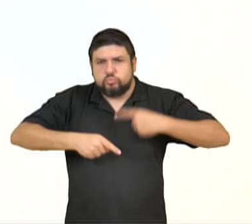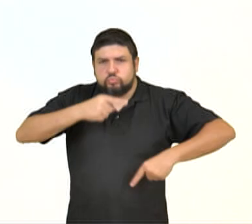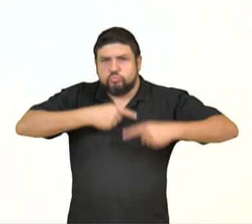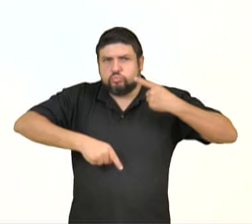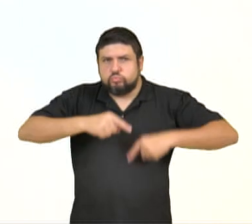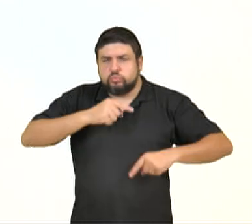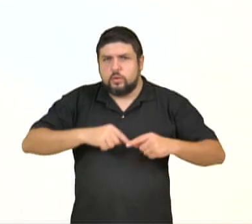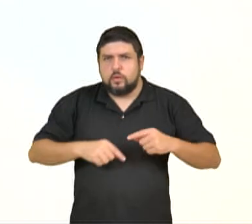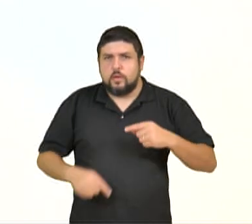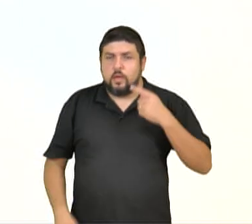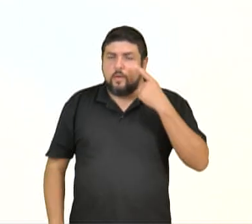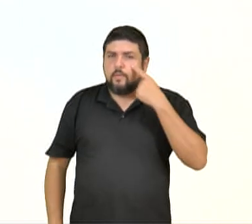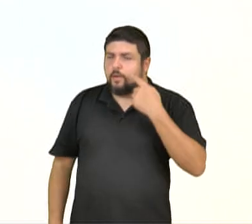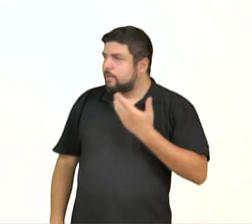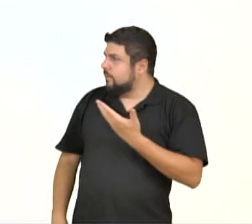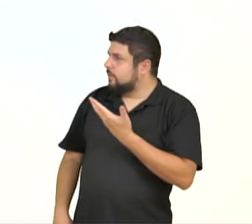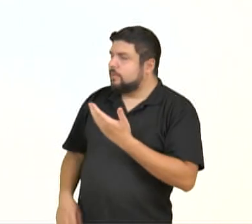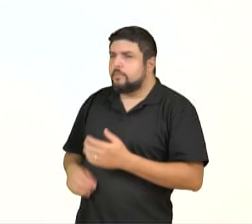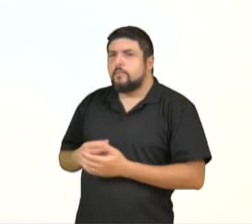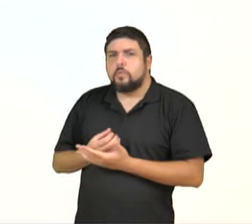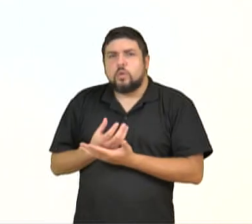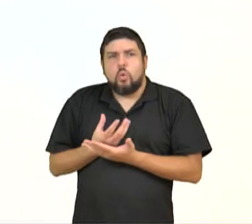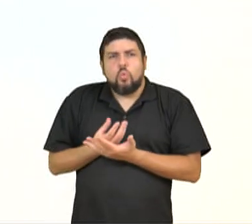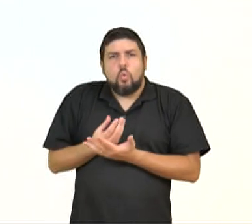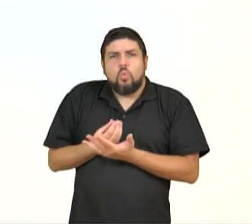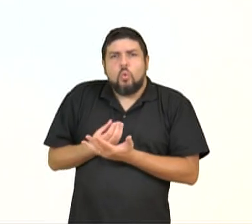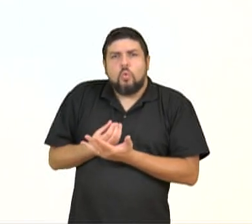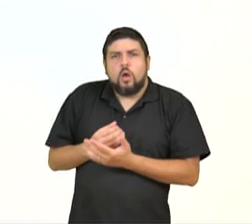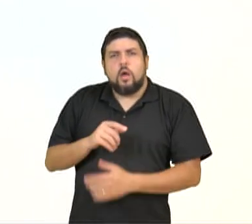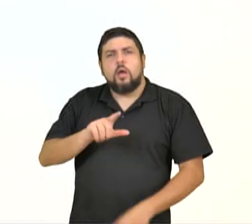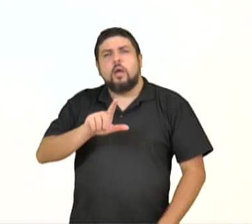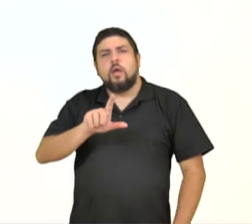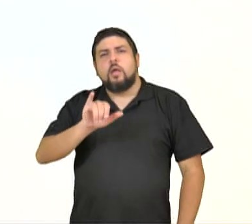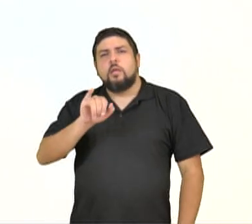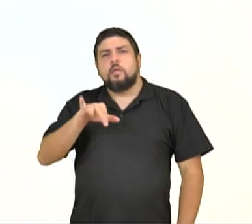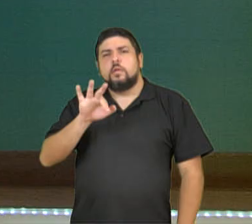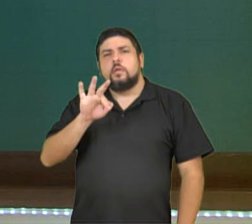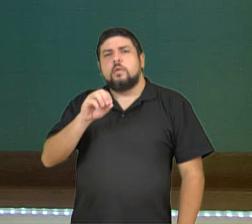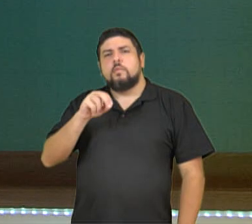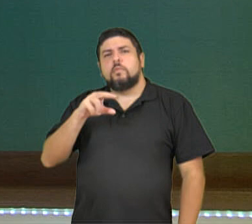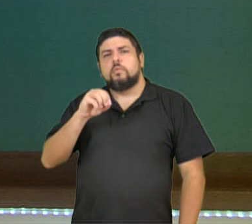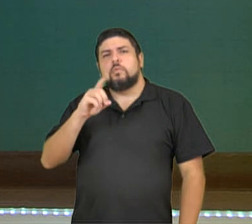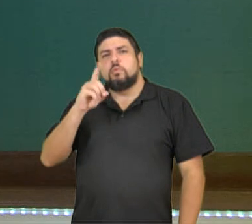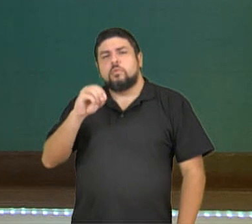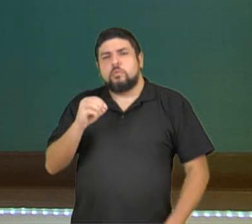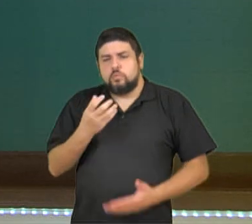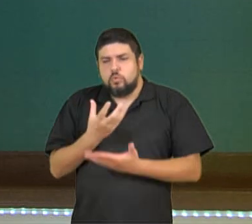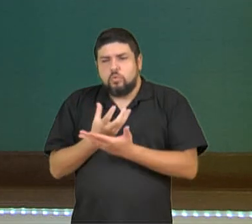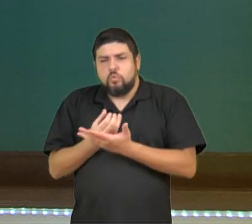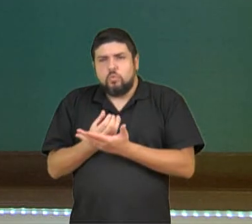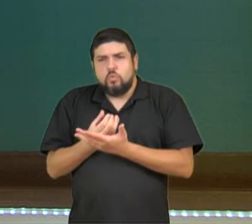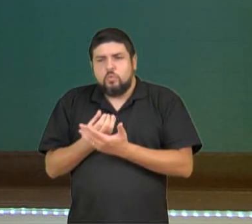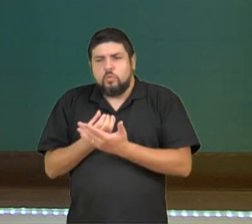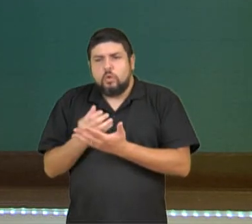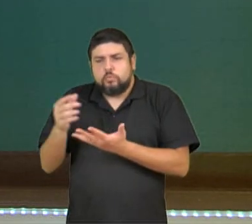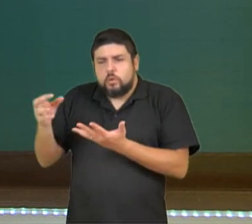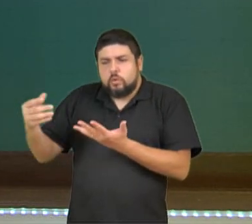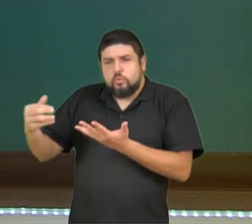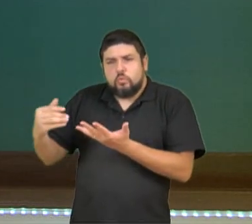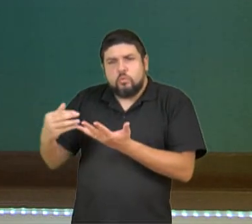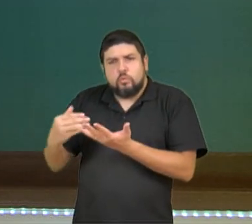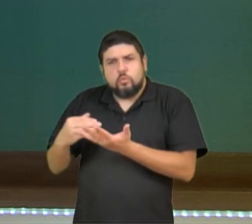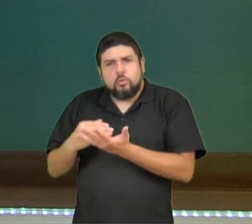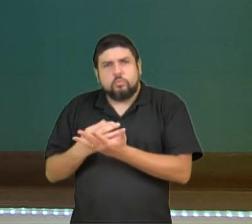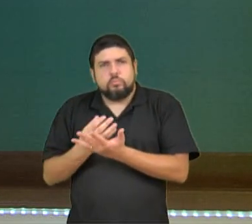GIF, Aqui é um linfonodo, aqui os vasos linfáticos trazendo essa linfa. O que faz com que essa linfa